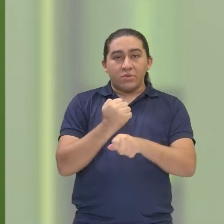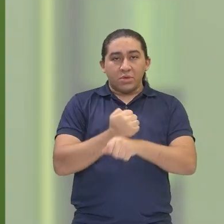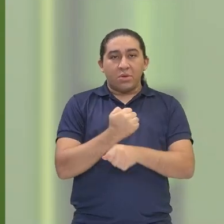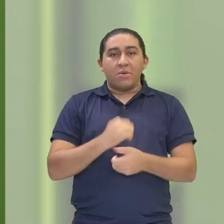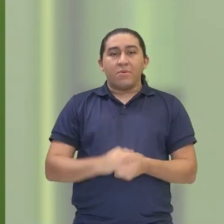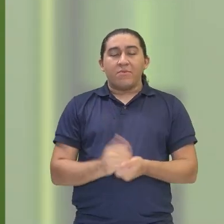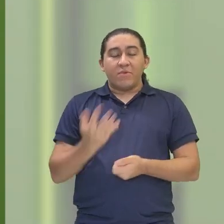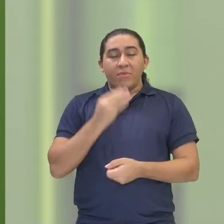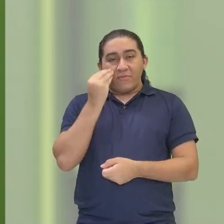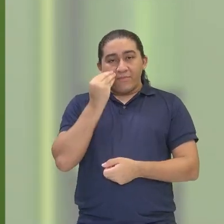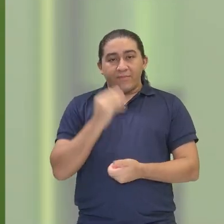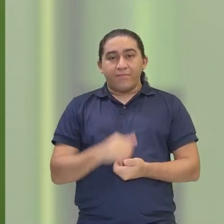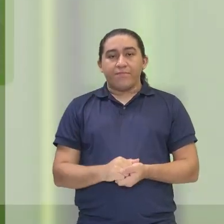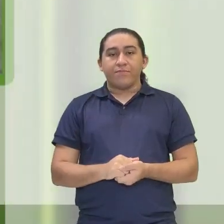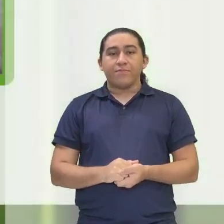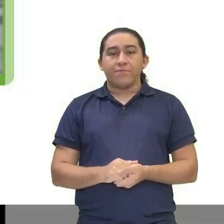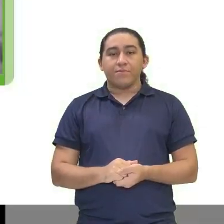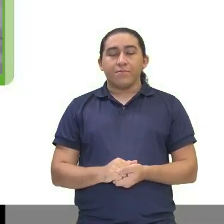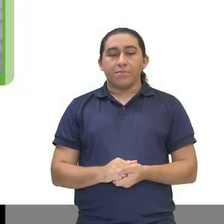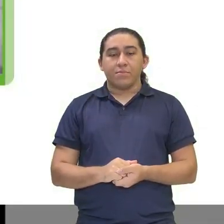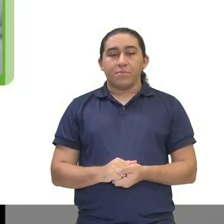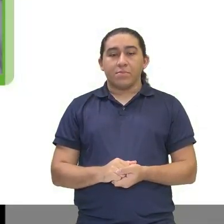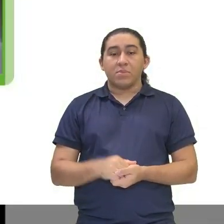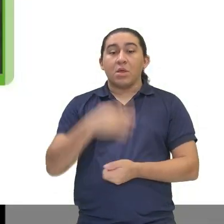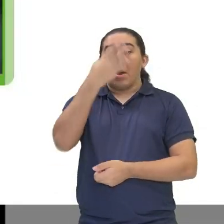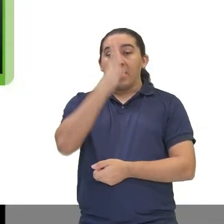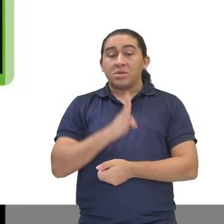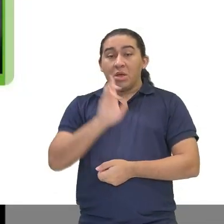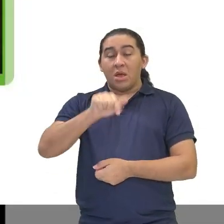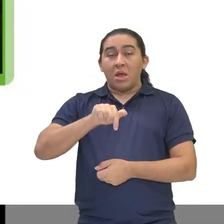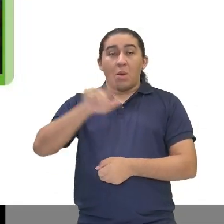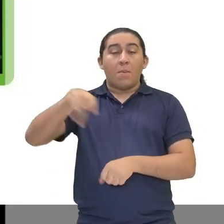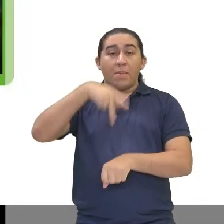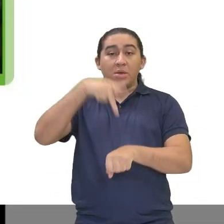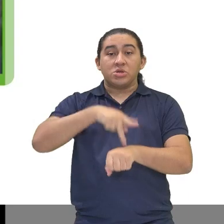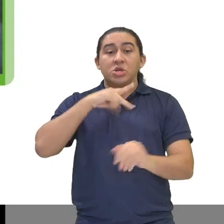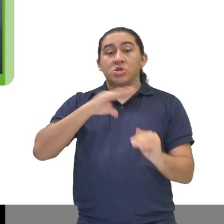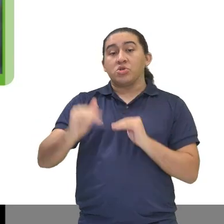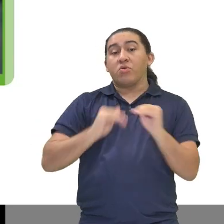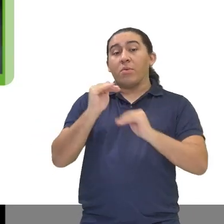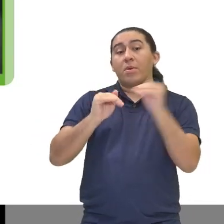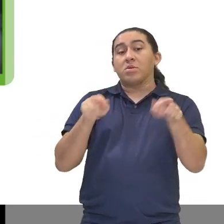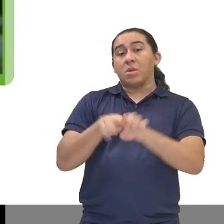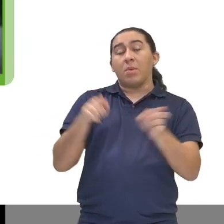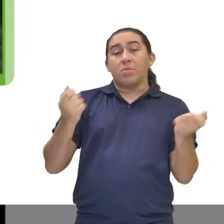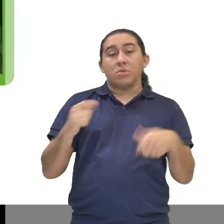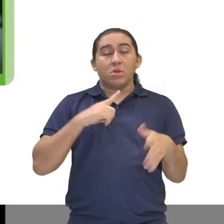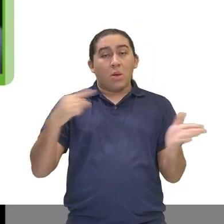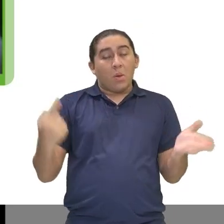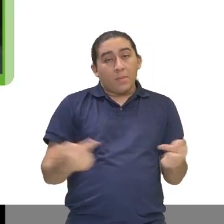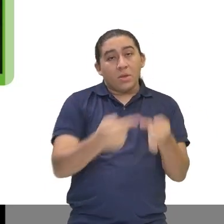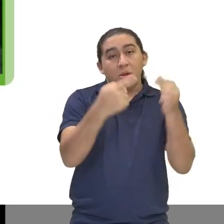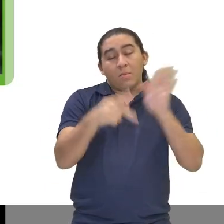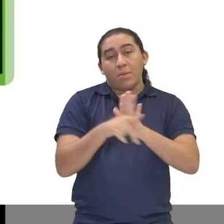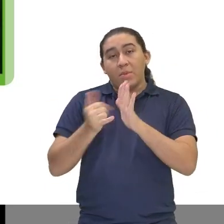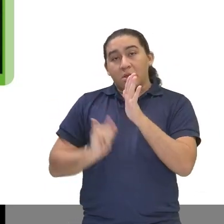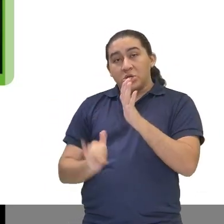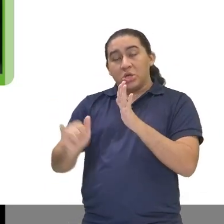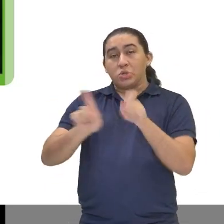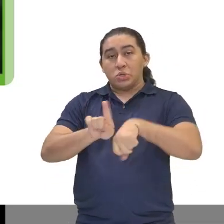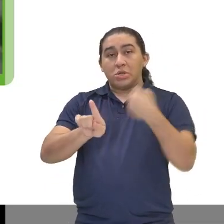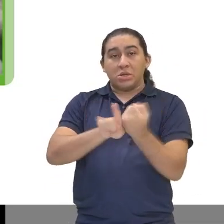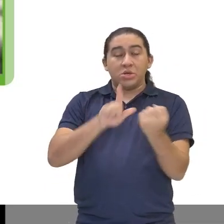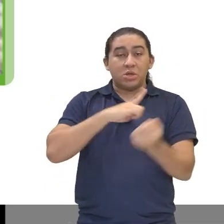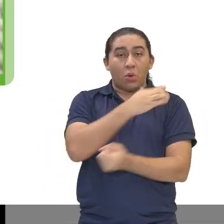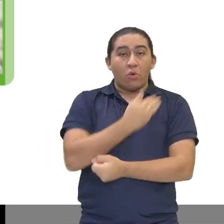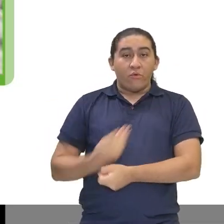Então vamos ao vídeo. O Brasil é um país em desenvolvimento e, para atender às demandas de energia elétrica da sociedade, o governo federal